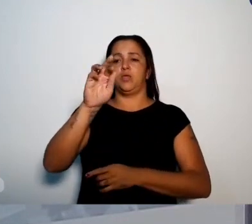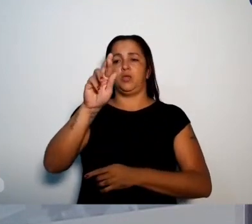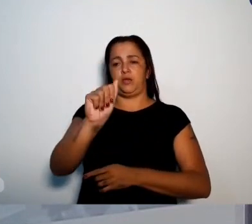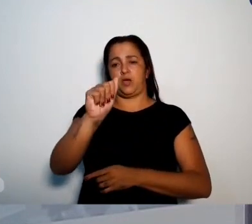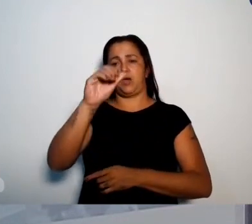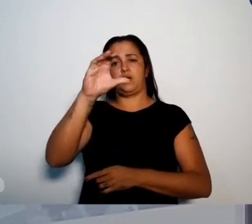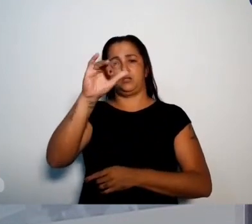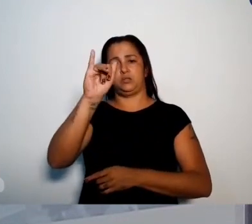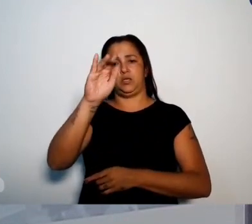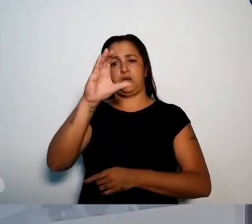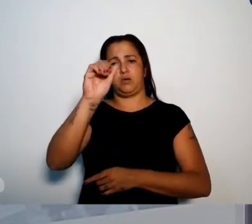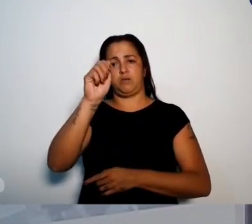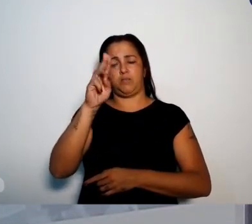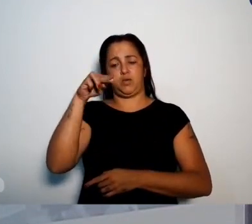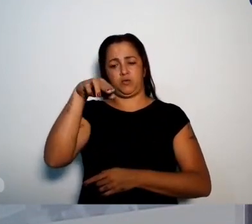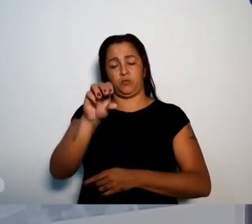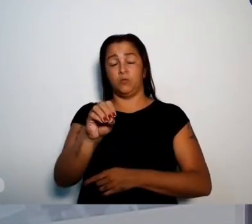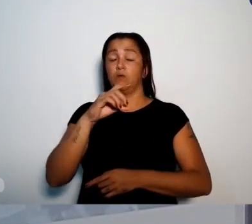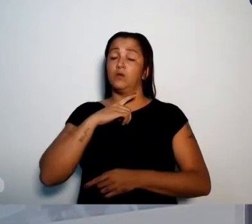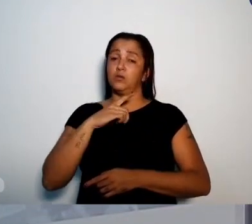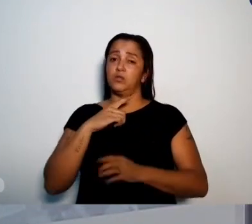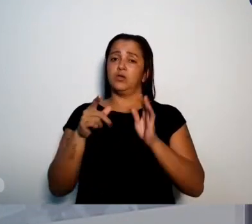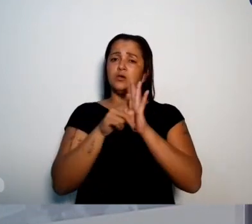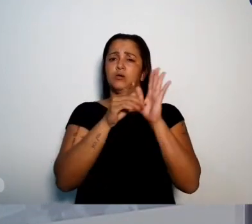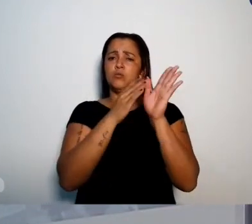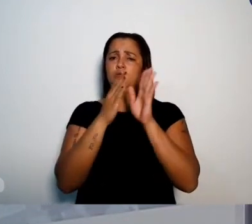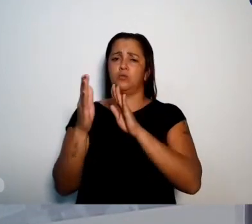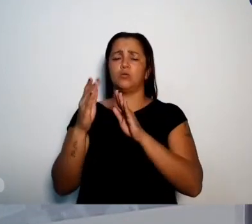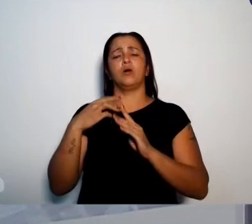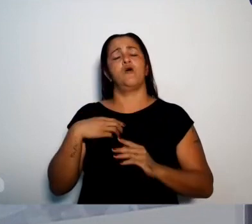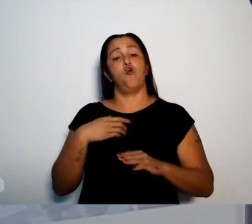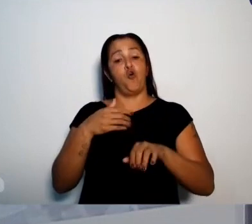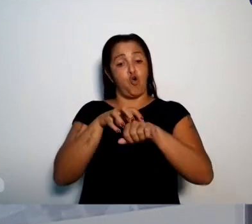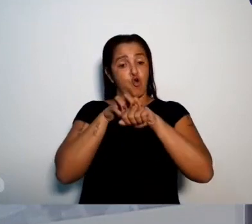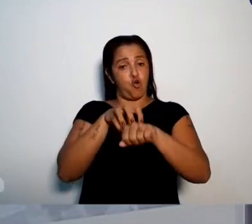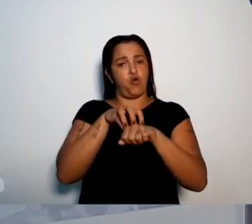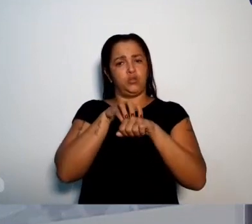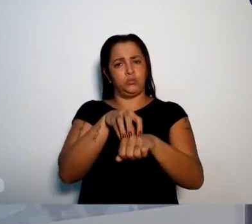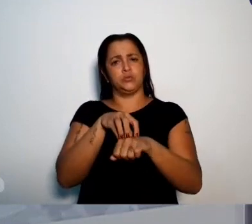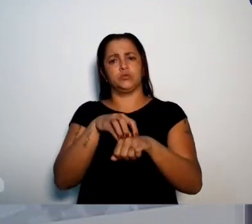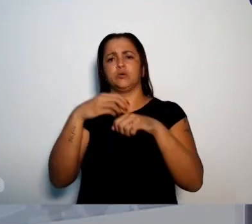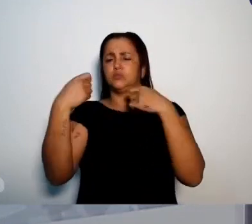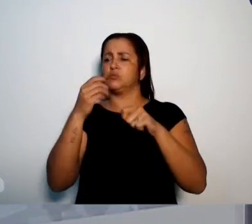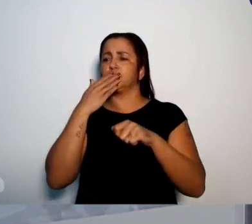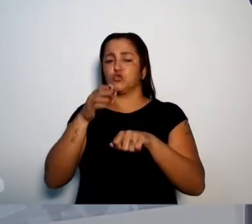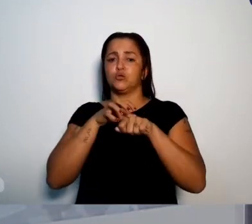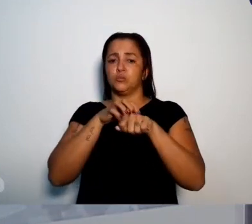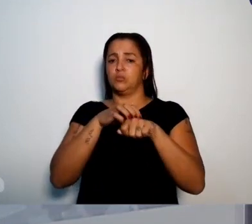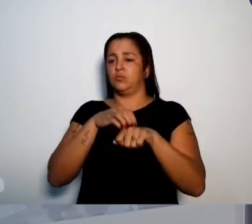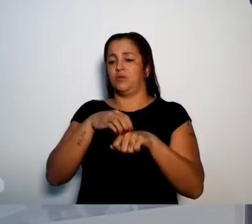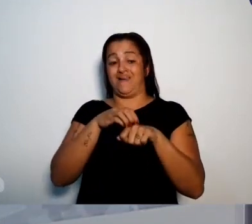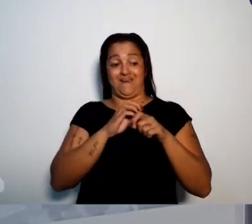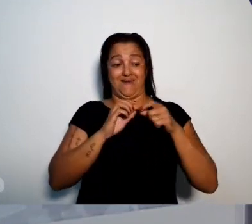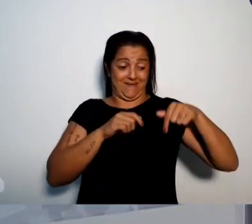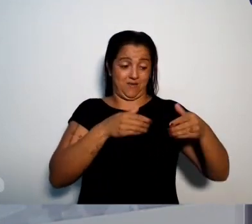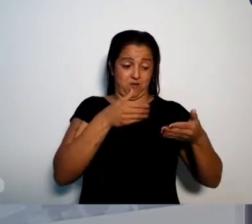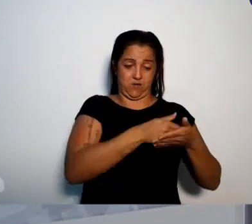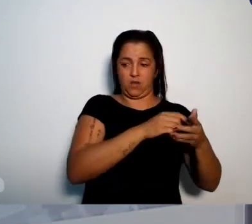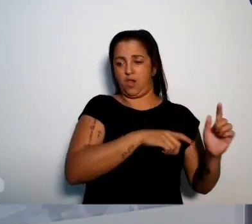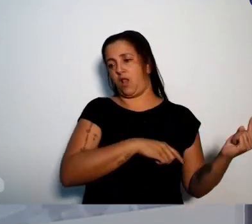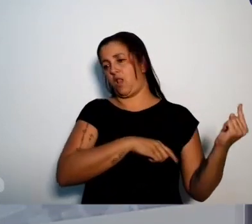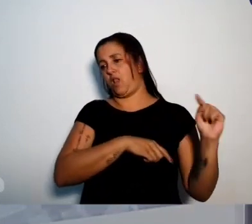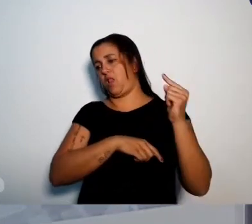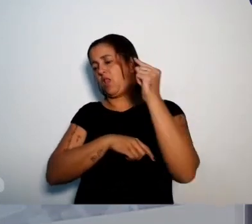solicitando que seja implantado uma linha de ônibus de Botucatu a Brotas. Tem acontecido, apresentado aqui